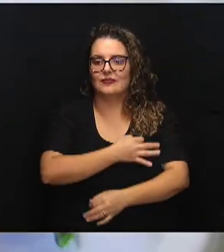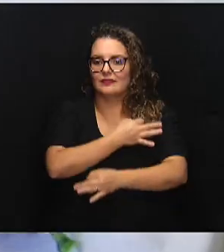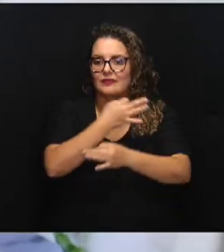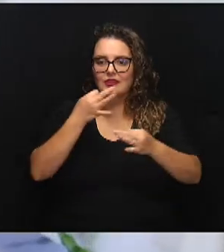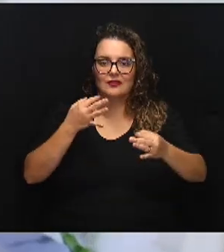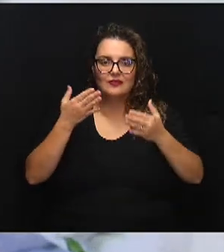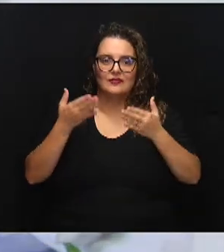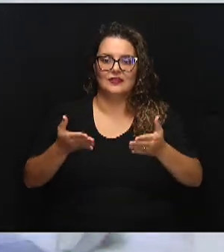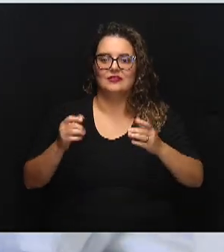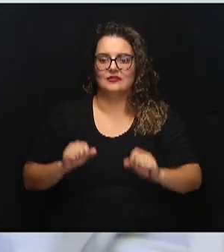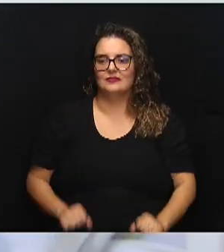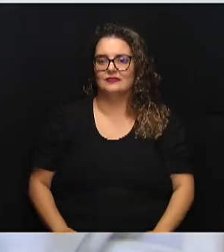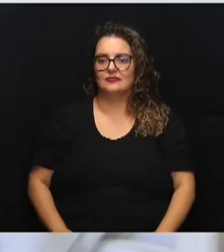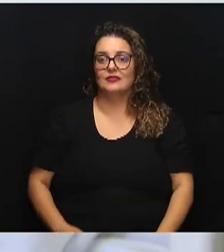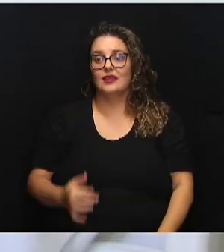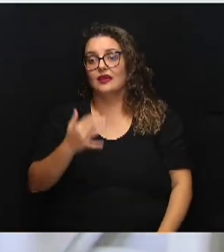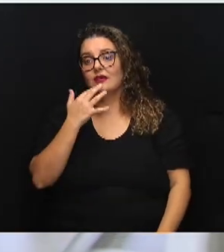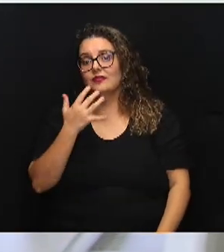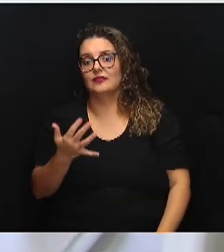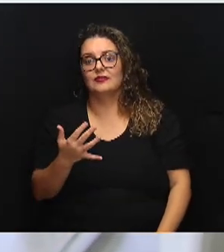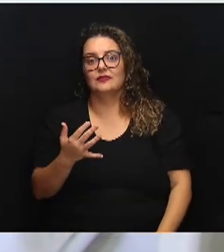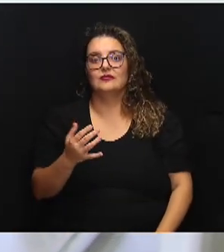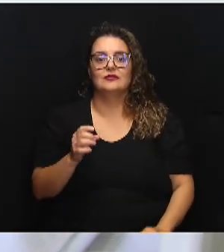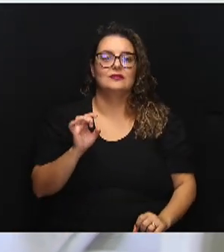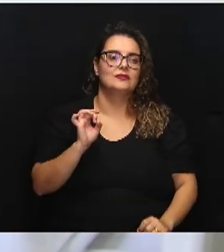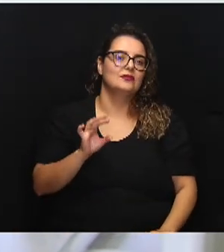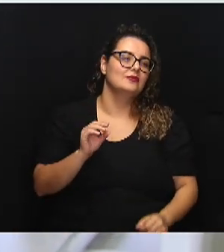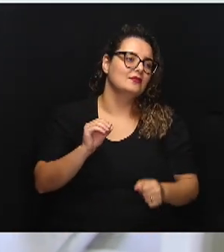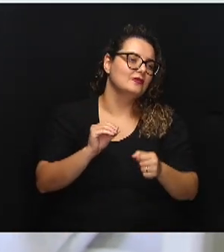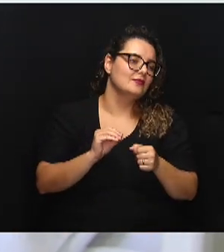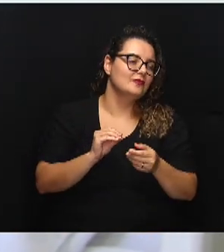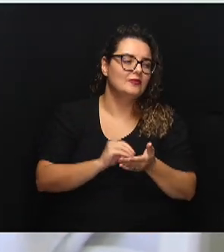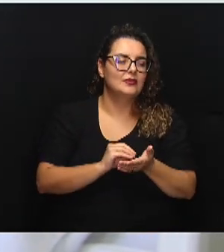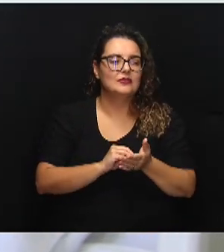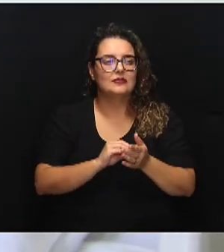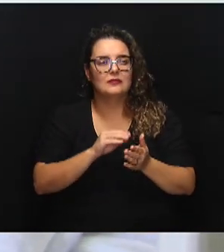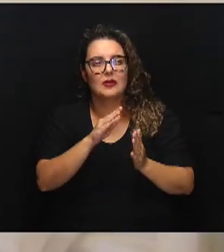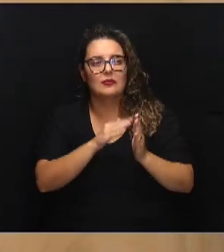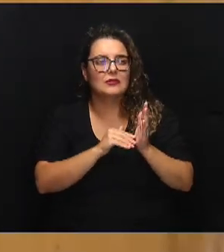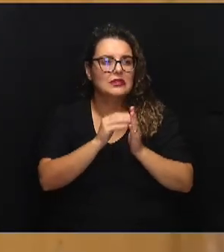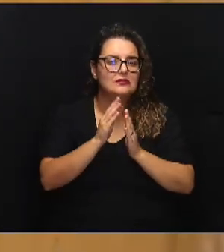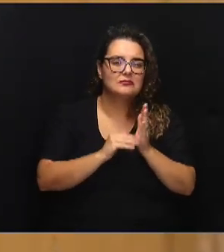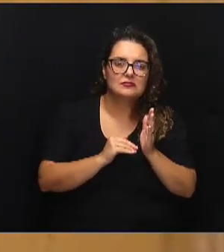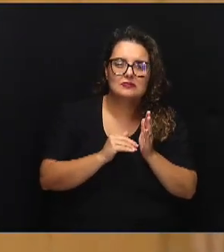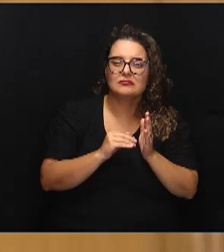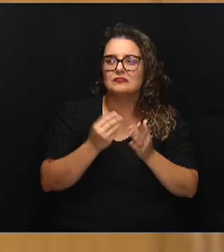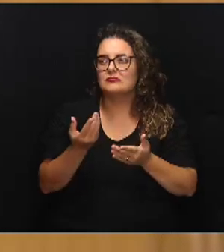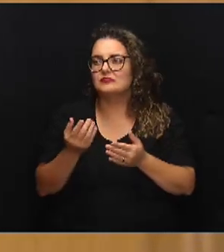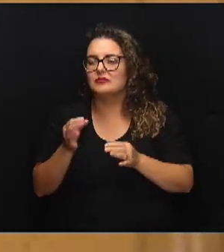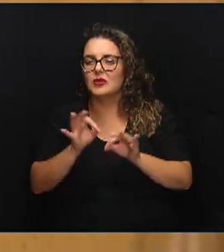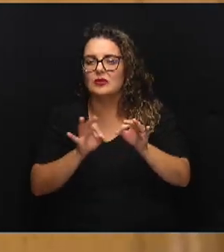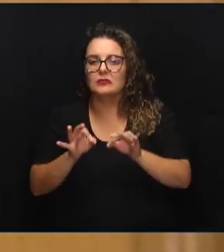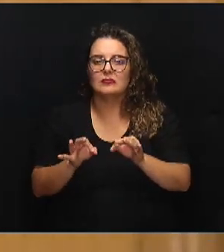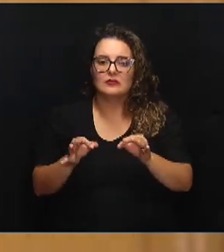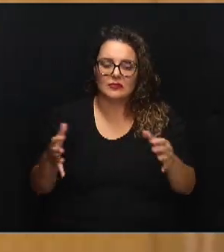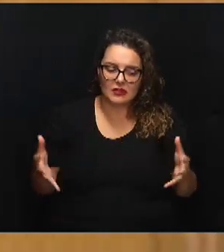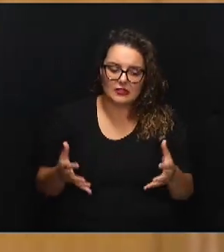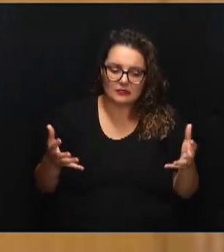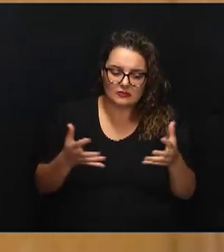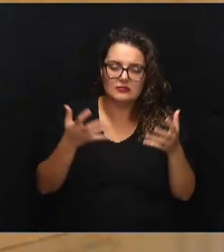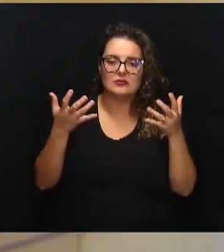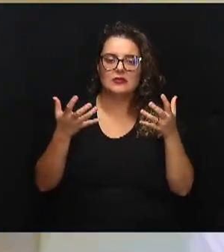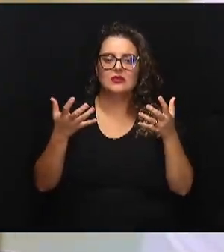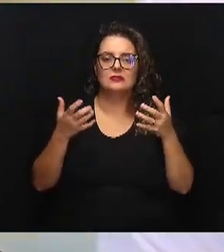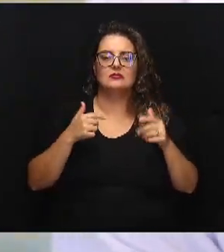aqui. A cor, falei, só tá faltando uma pintura, tá faltando uma organização, tá faltando alguém que puxe para